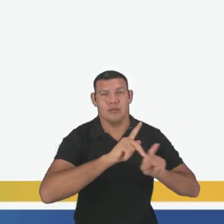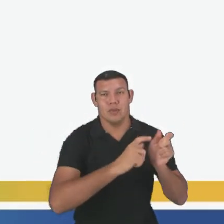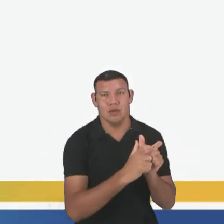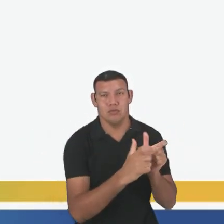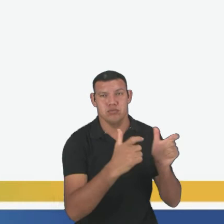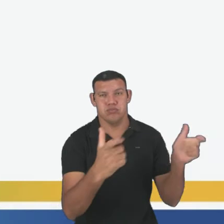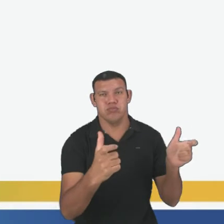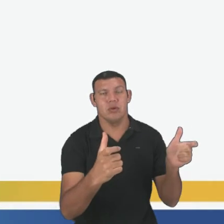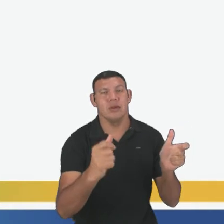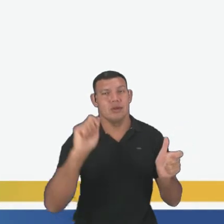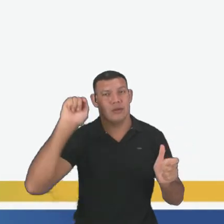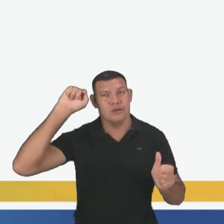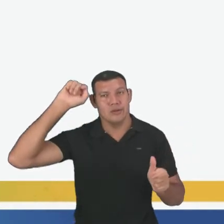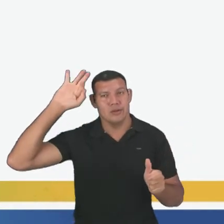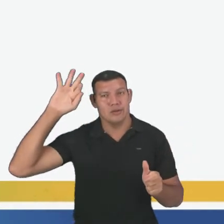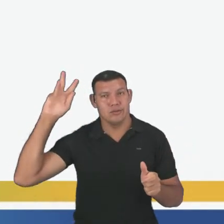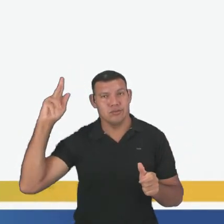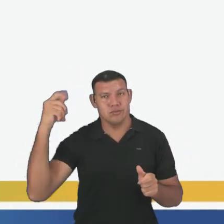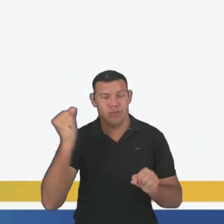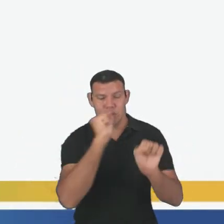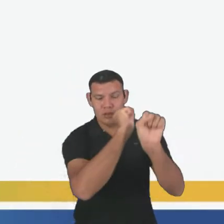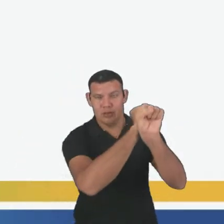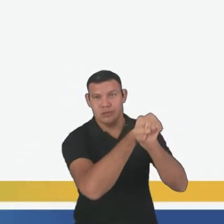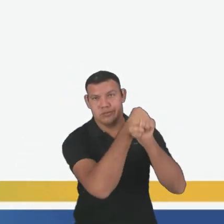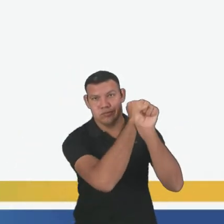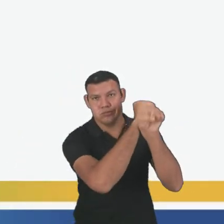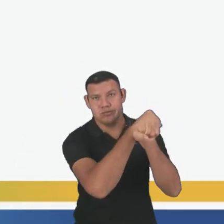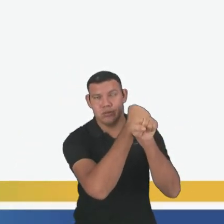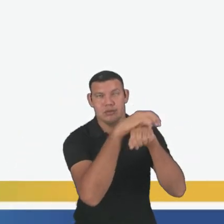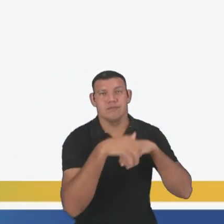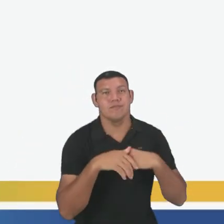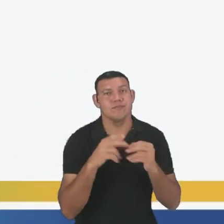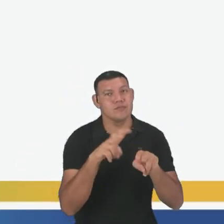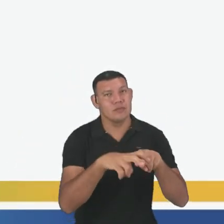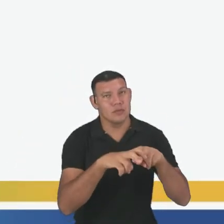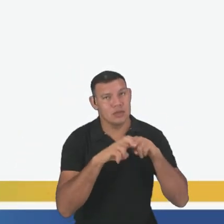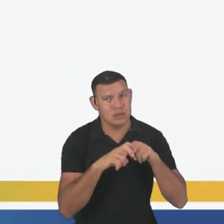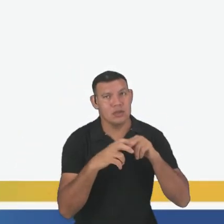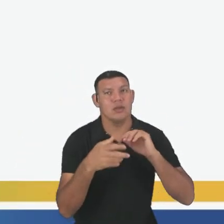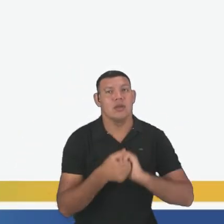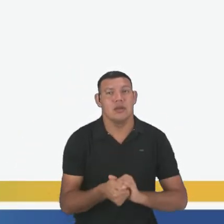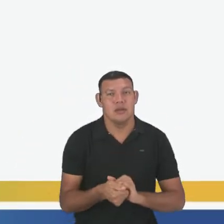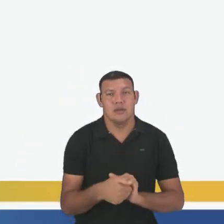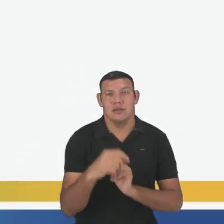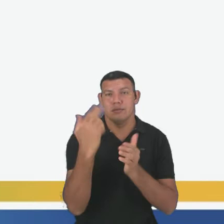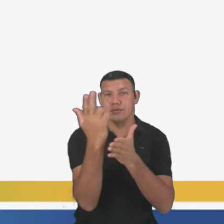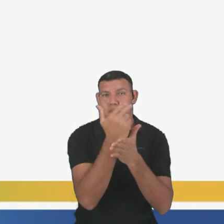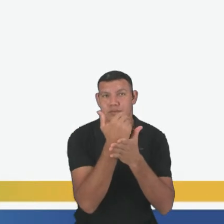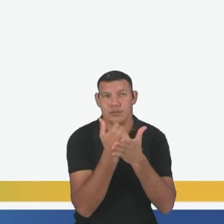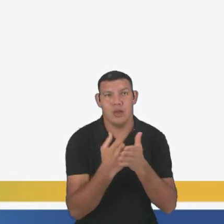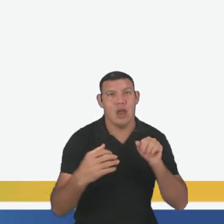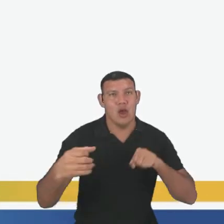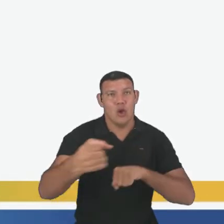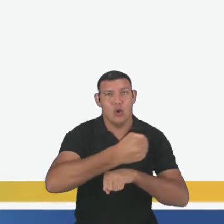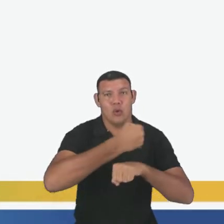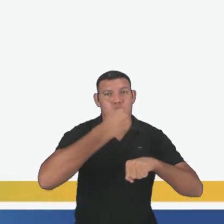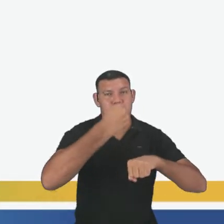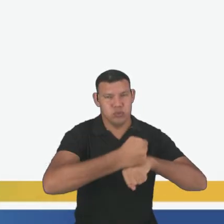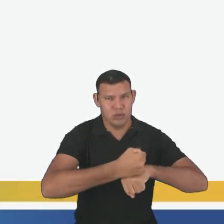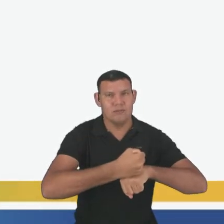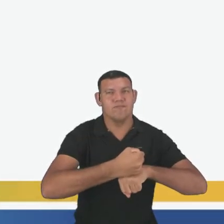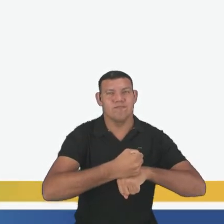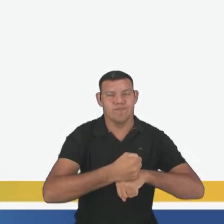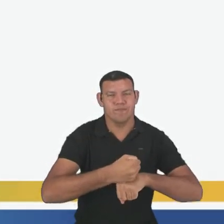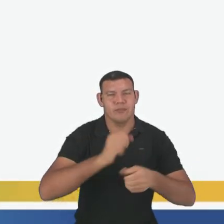de africanos escravizados. Por isso que tem essa ilustração forte, mostrando que o colonialismo foi uma maneira